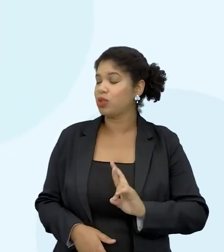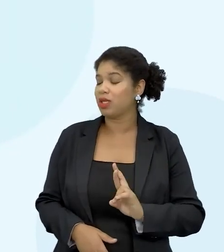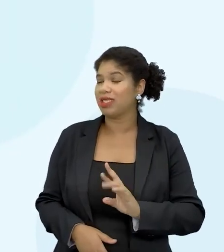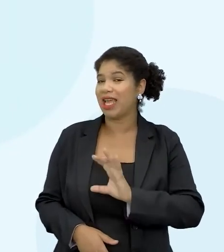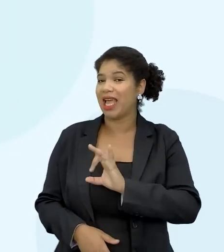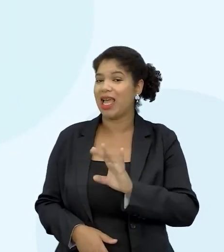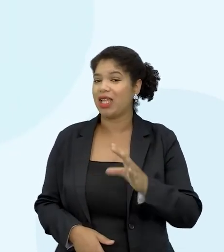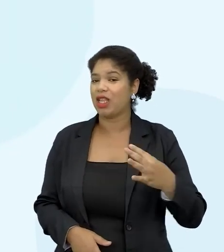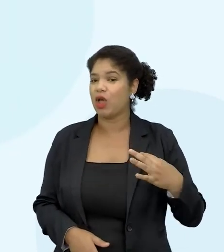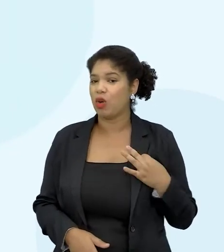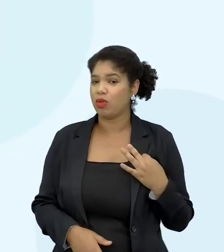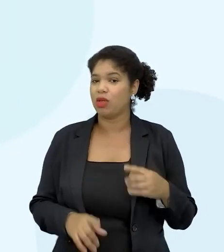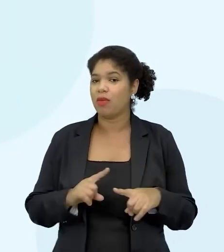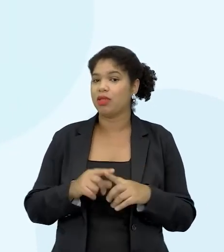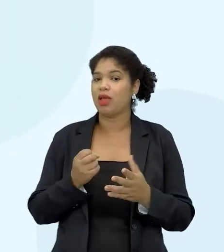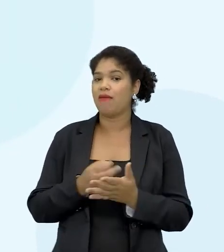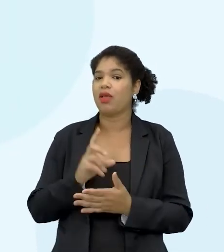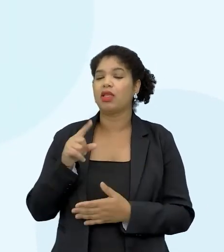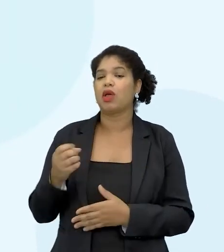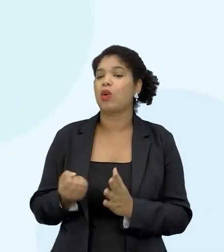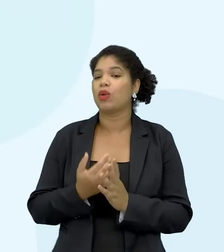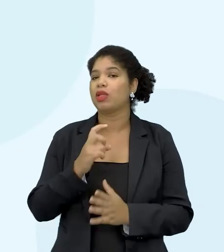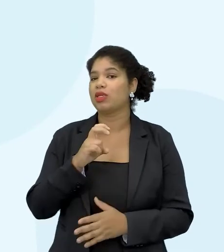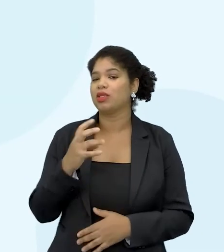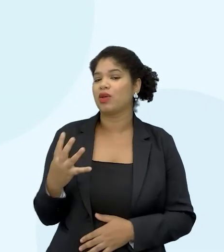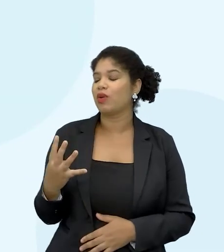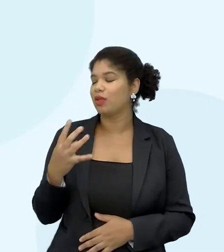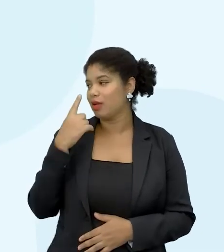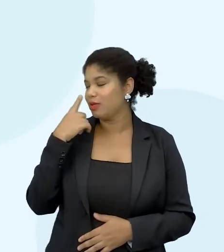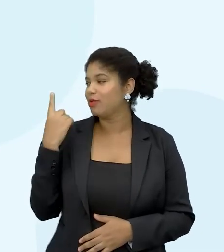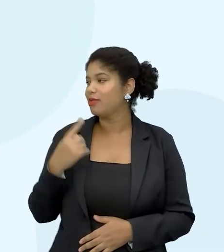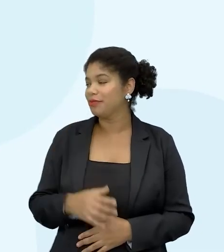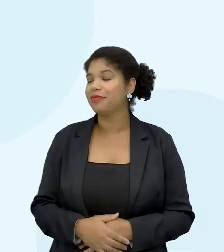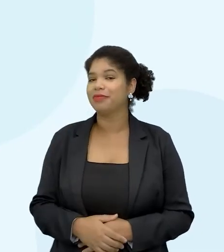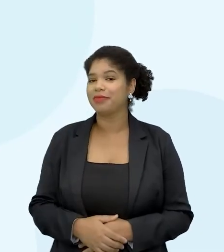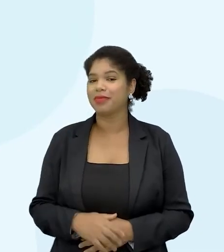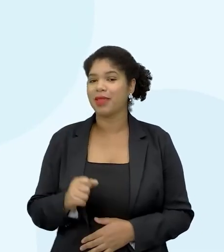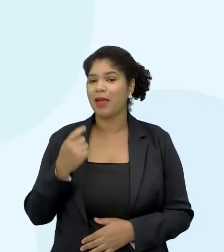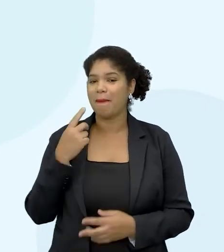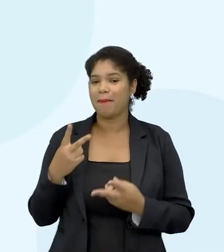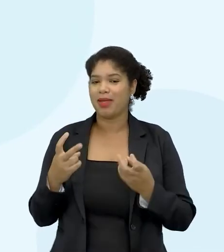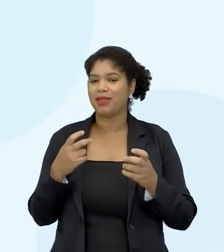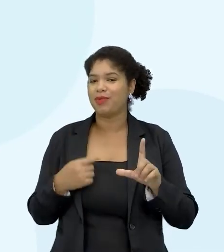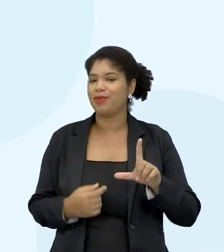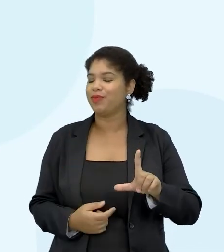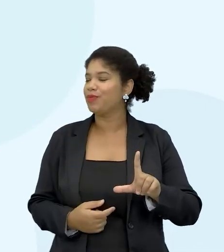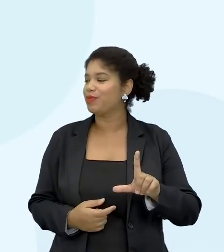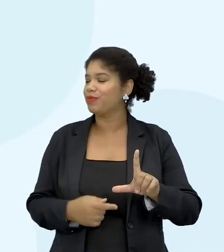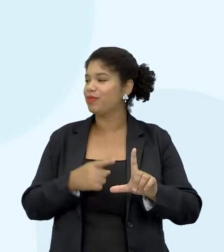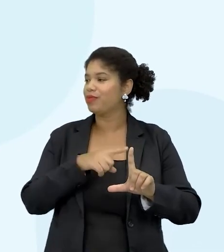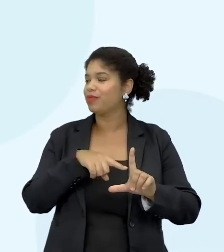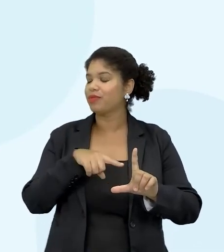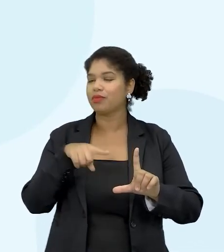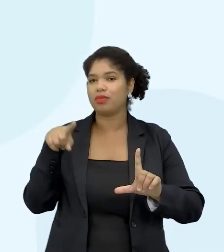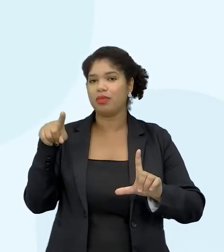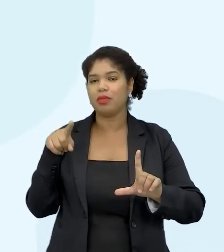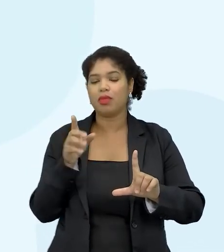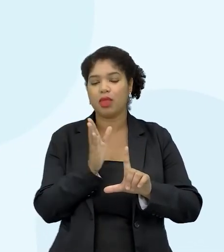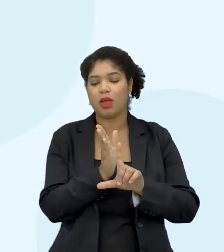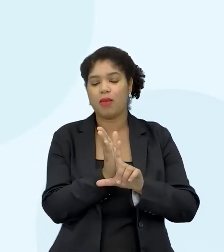camiseta, enquanto que a venda é 54. Isso aparece aqui no nosso desenho, né? A relação entre as grandezas,